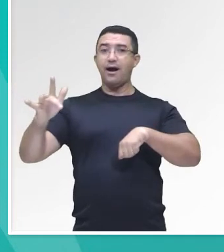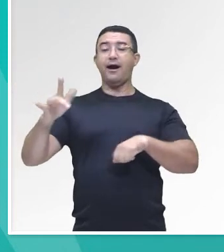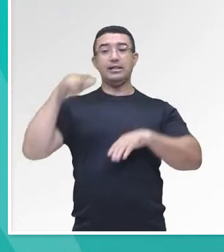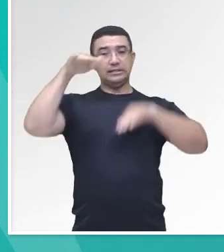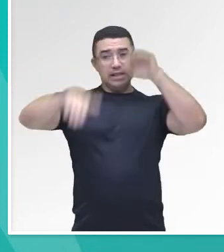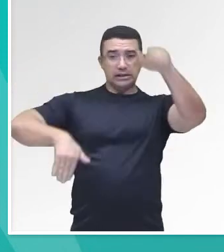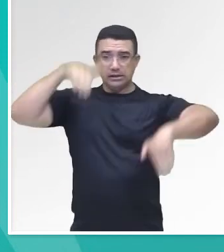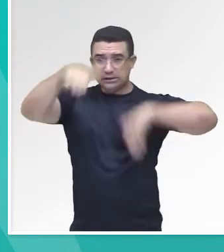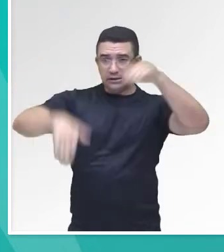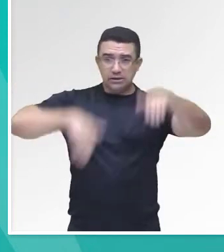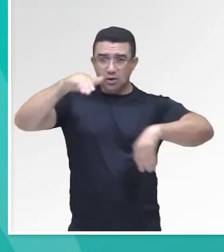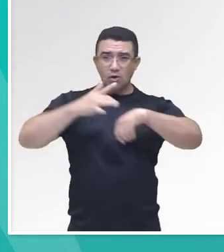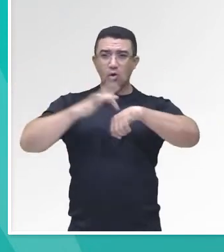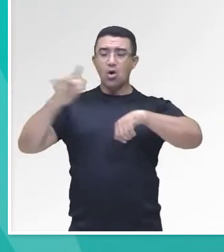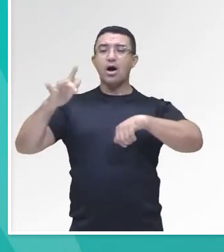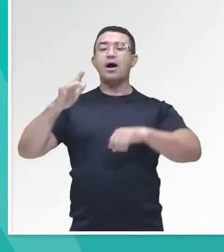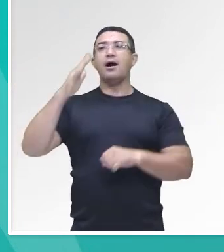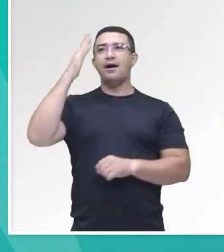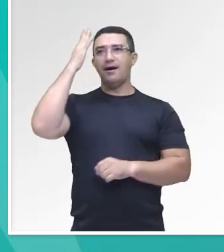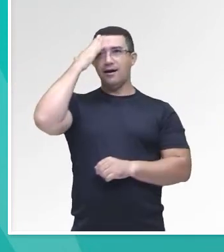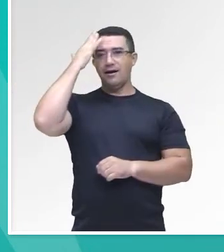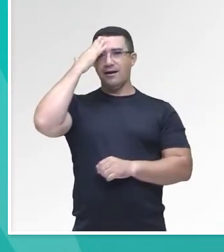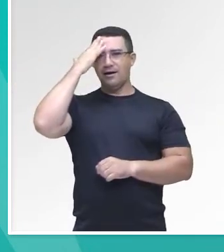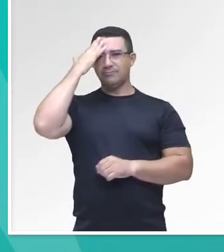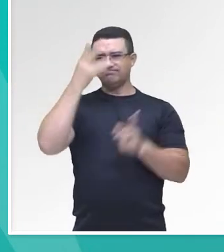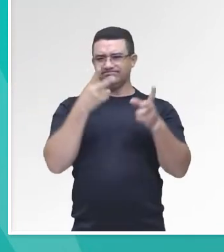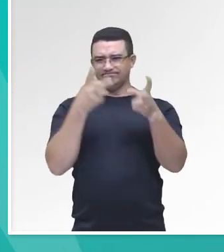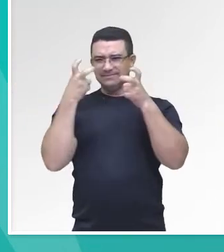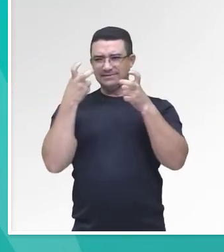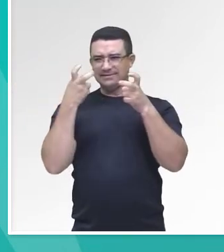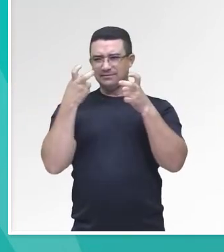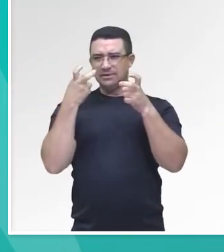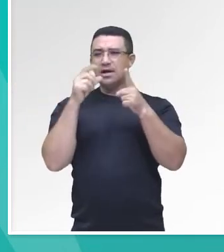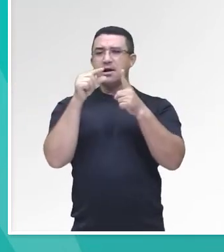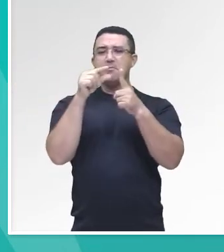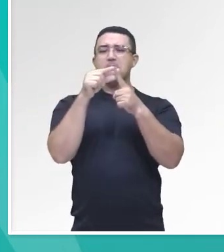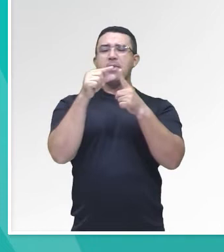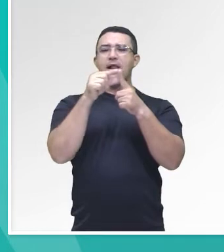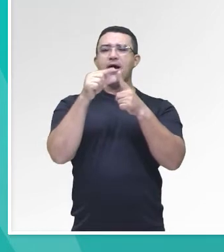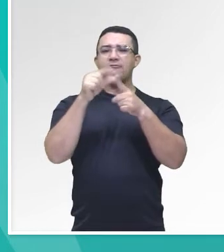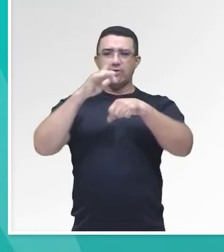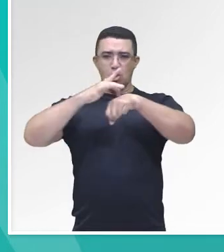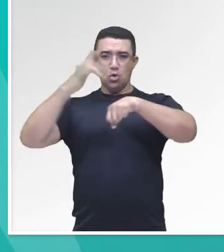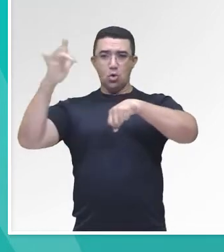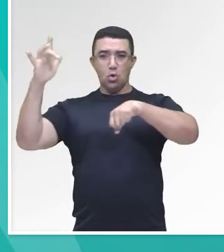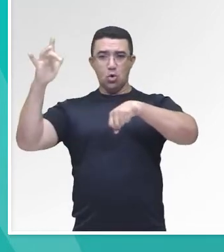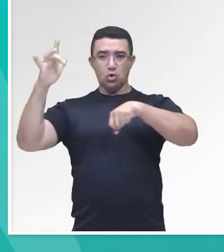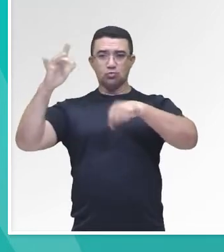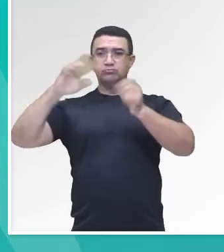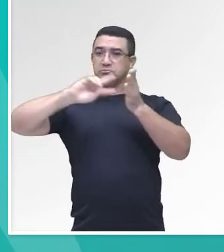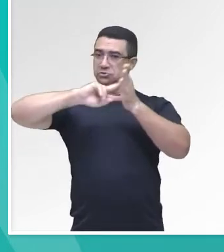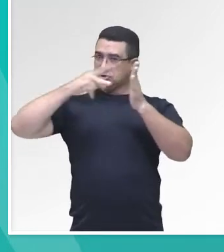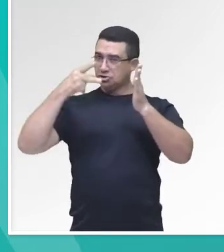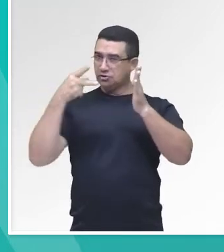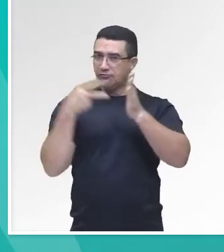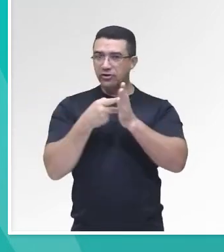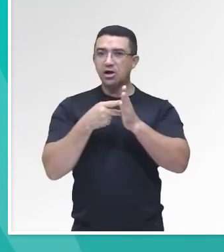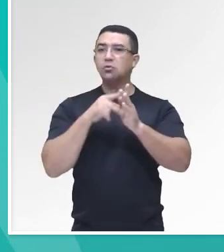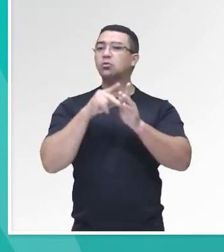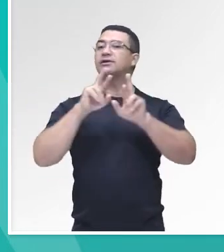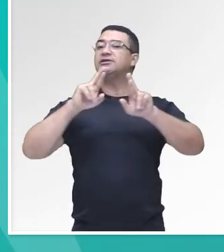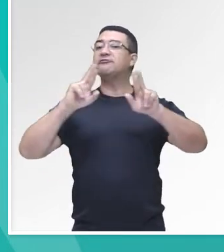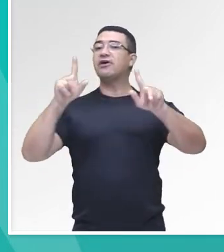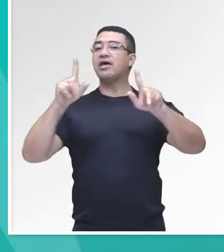nota que a palavra ouro, nesse contexto, significa algo diferente do que desse